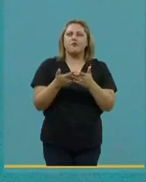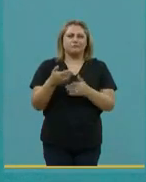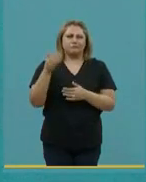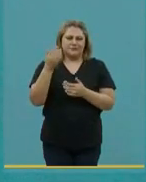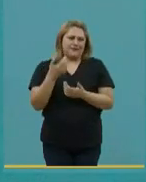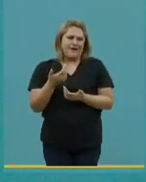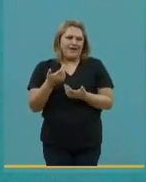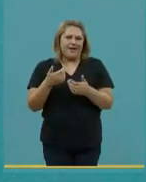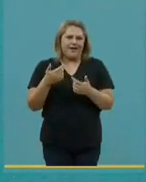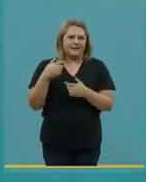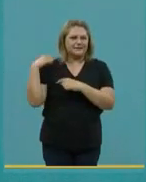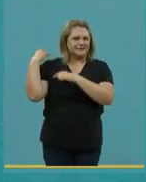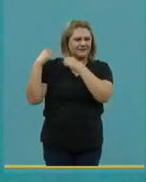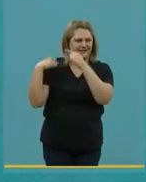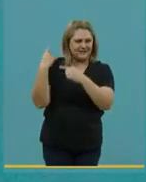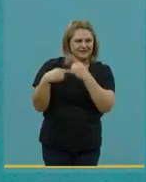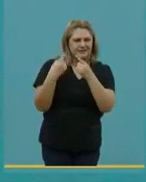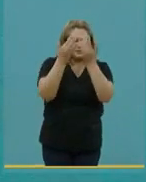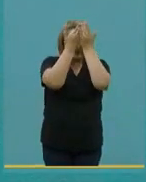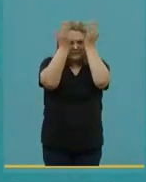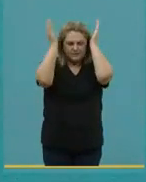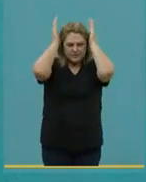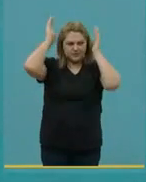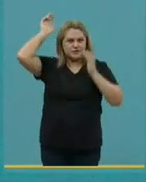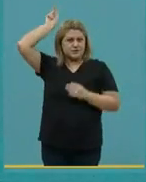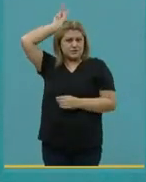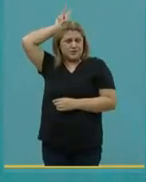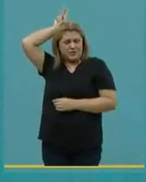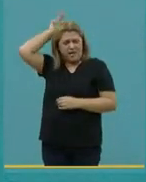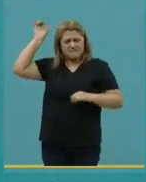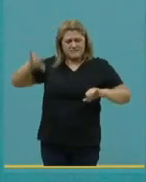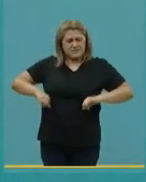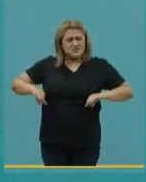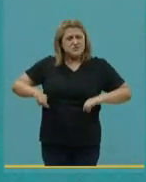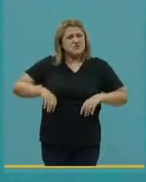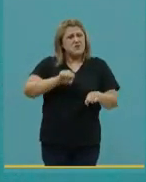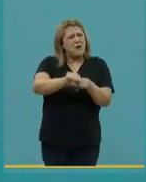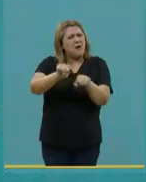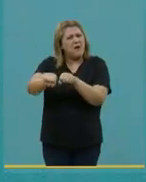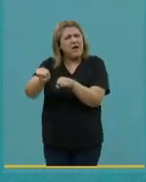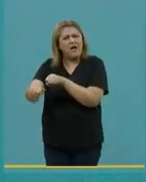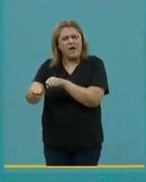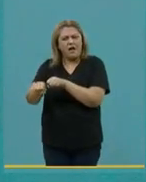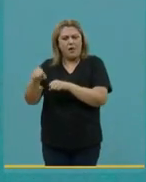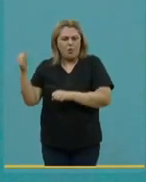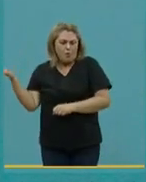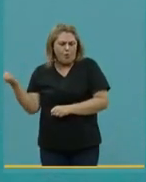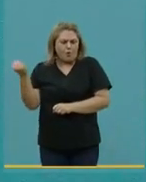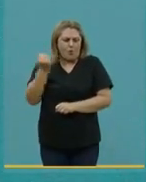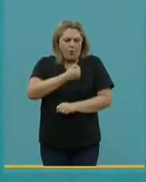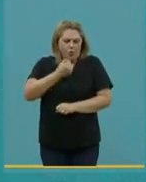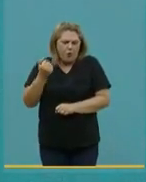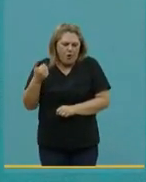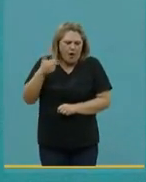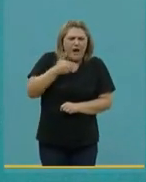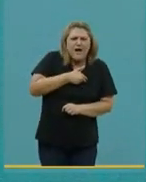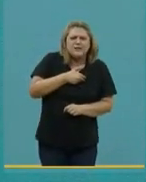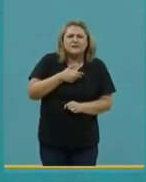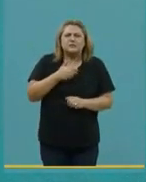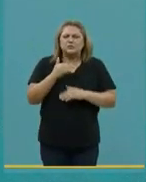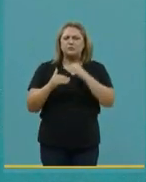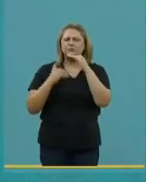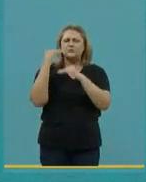os assassinatos cresceram 16% em relação a 2010 16 e praticamente